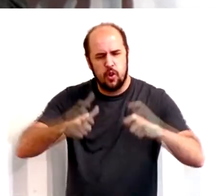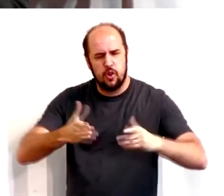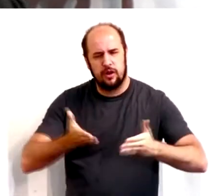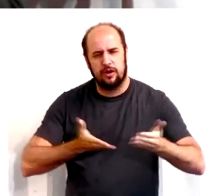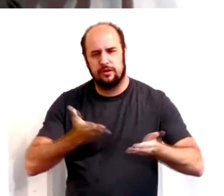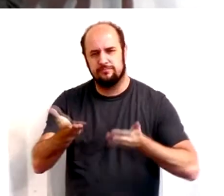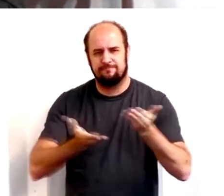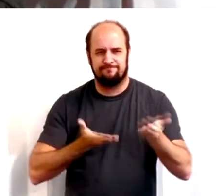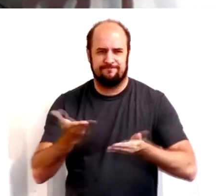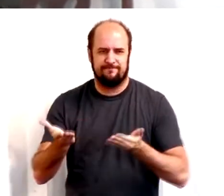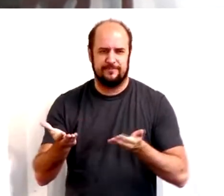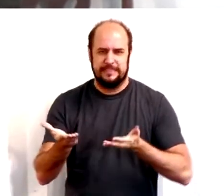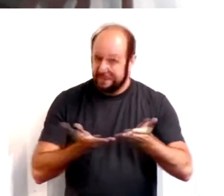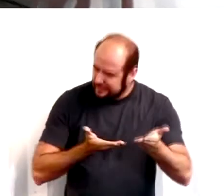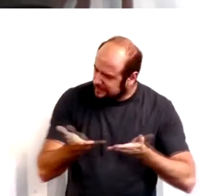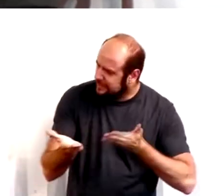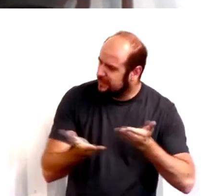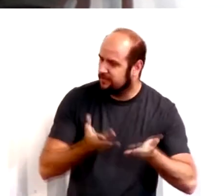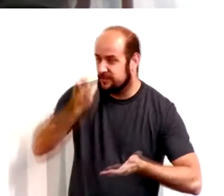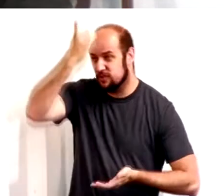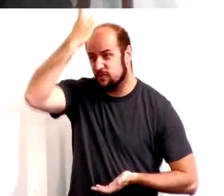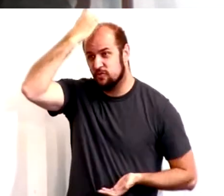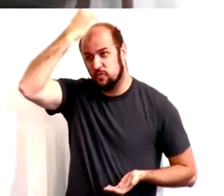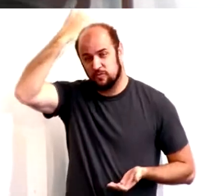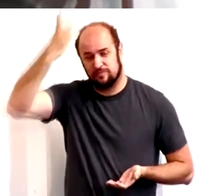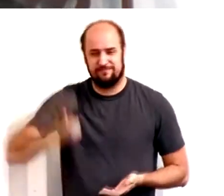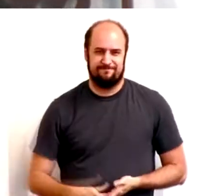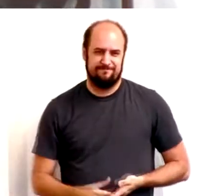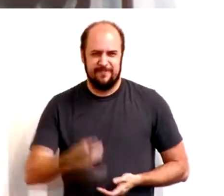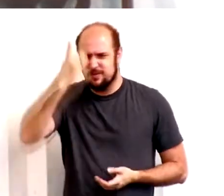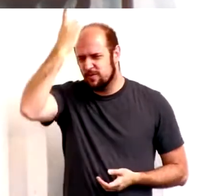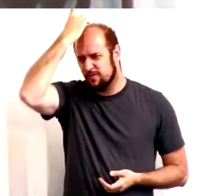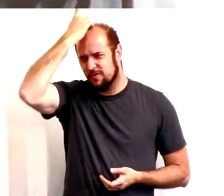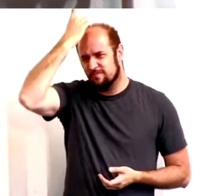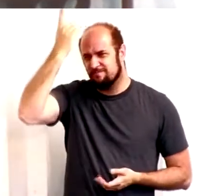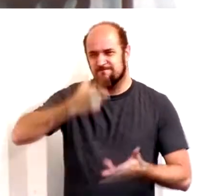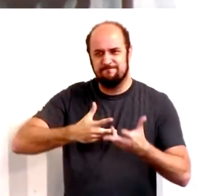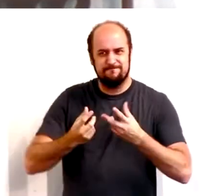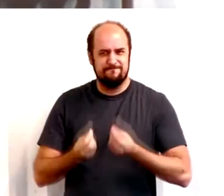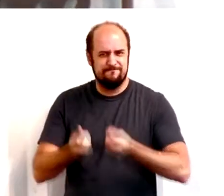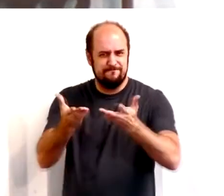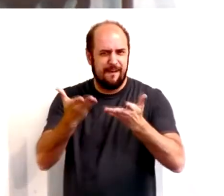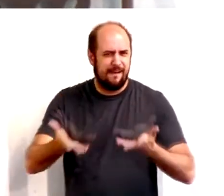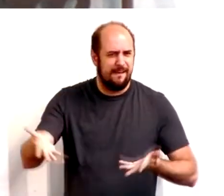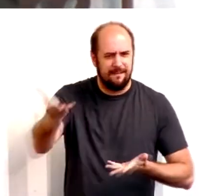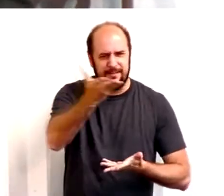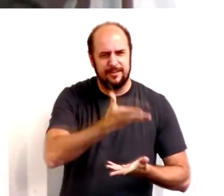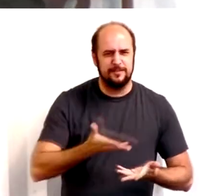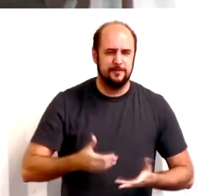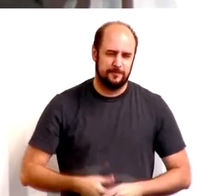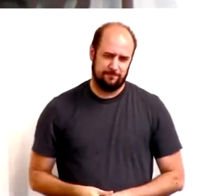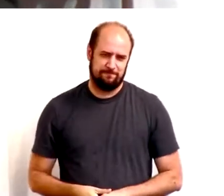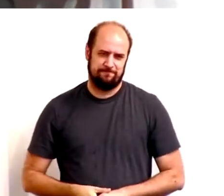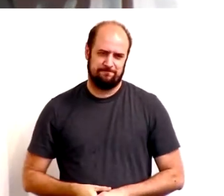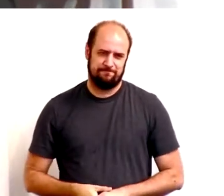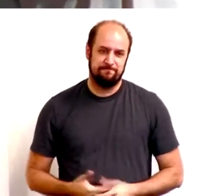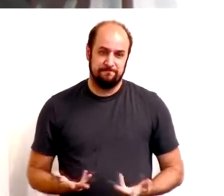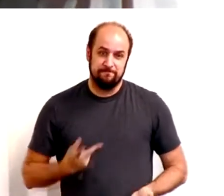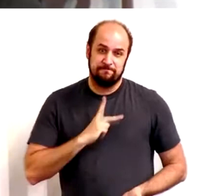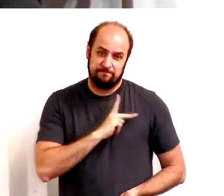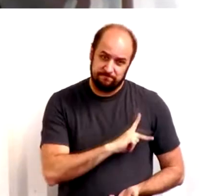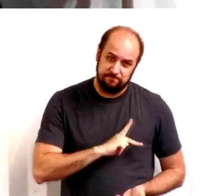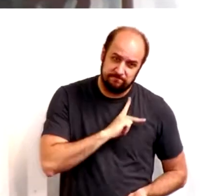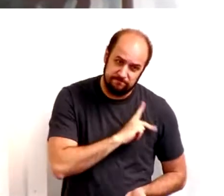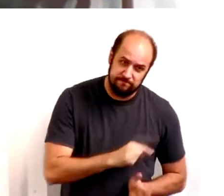serviço e servir com os dons que Deus concedeu. Paulo, ele